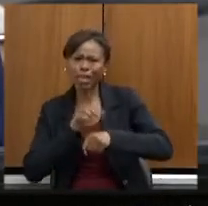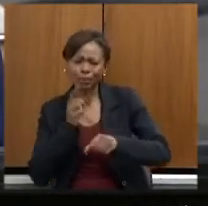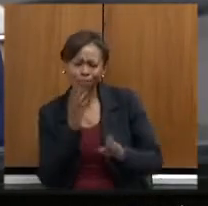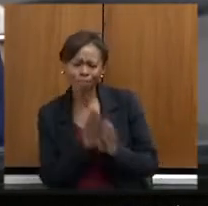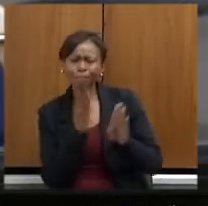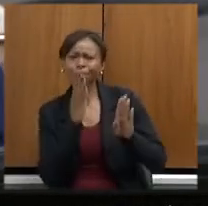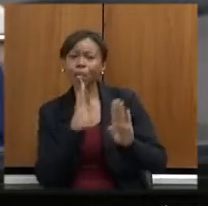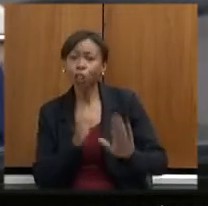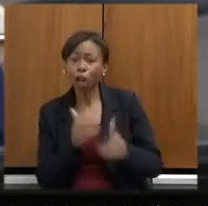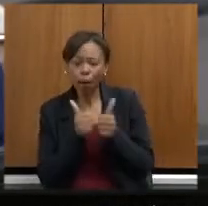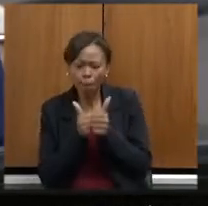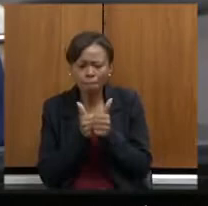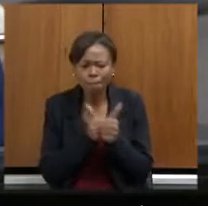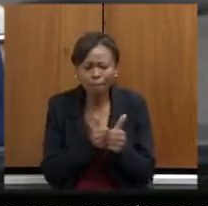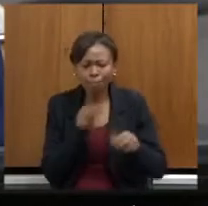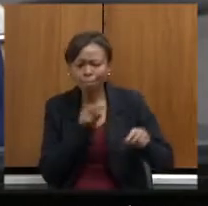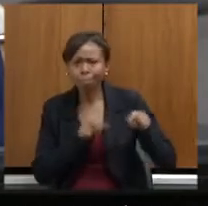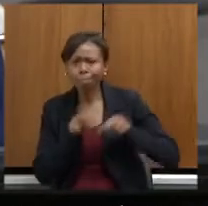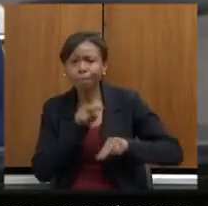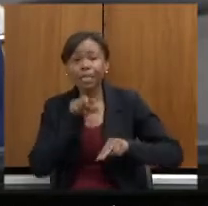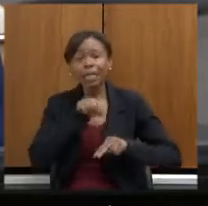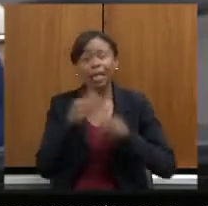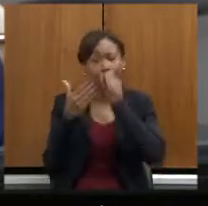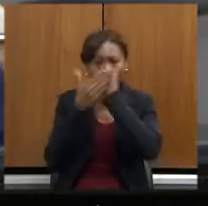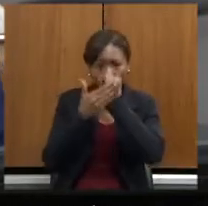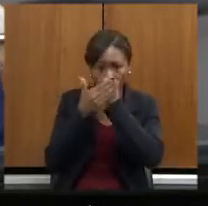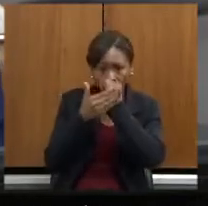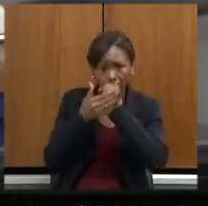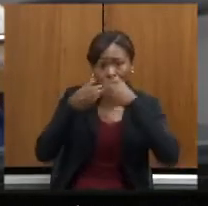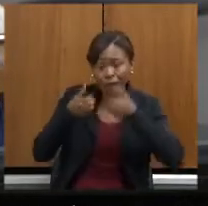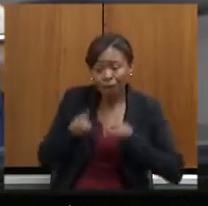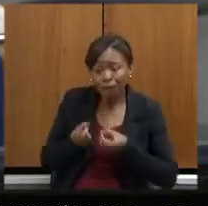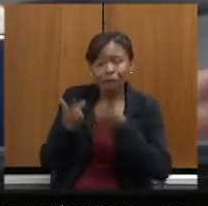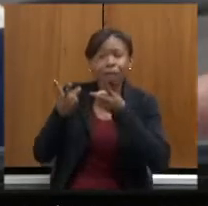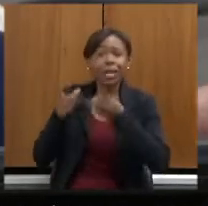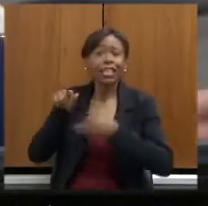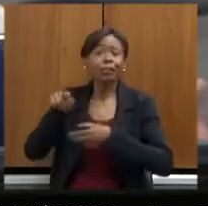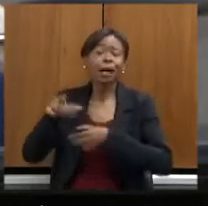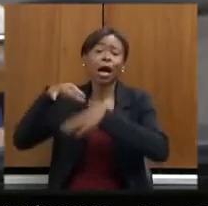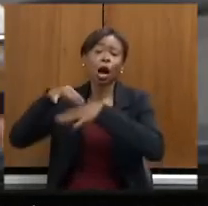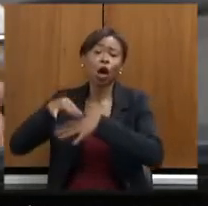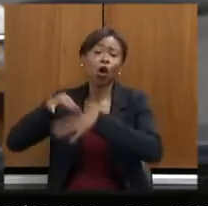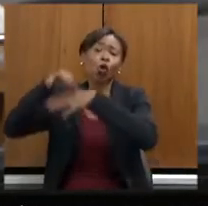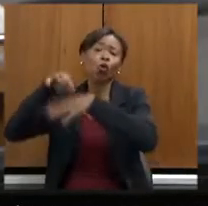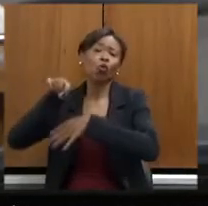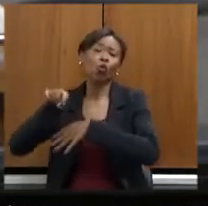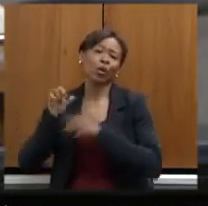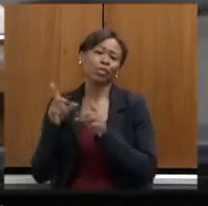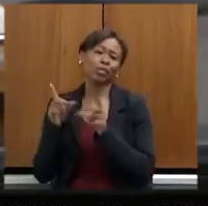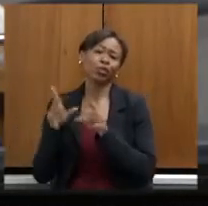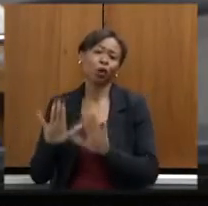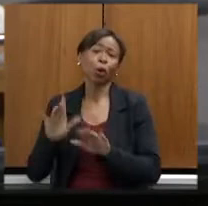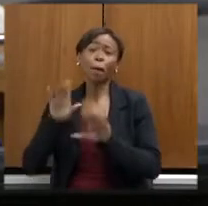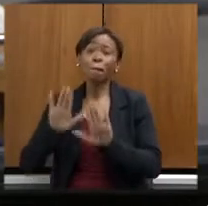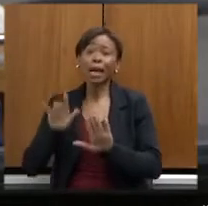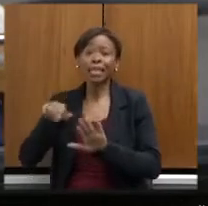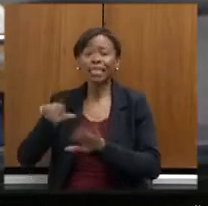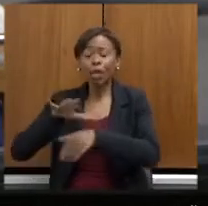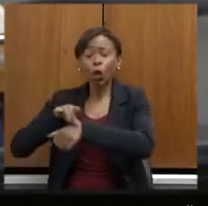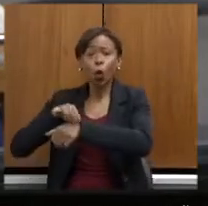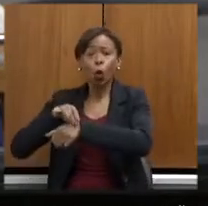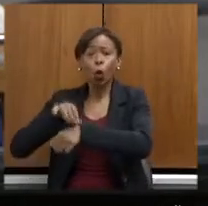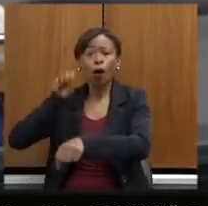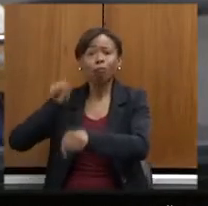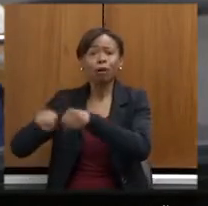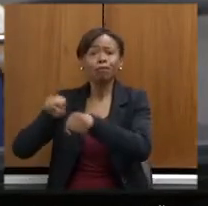e que o suíno vai para o frigorífico com lesões quando chega lá o serviço de inspeção e muitas vezes vezes dele é Federal